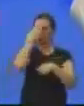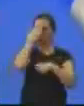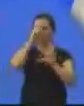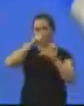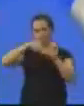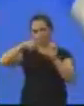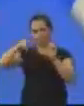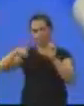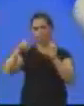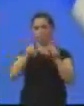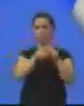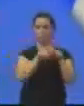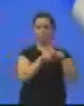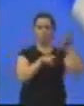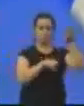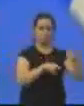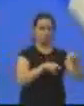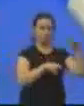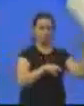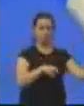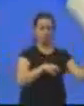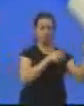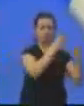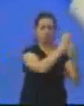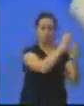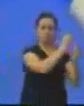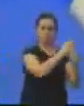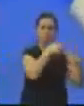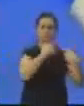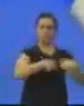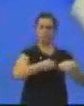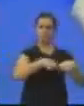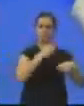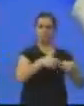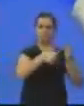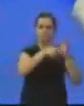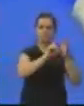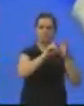e analiticamente, que é esse jeito de fazer as contas. Então, graficamente, eu